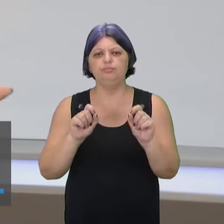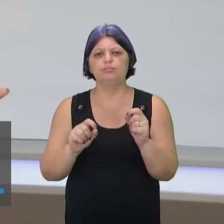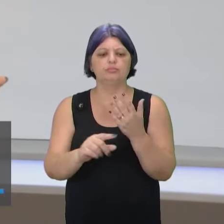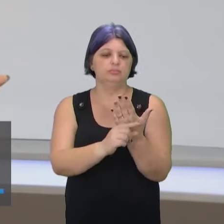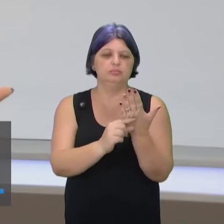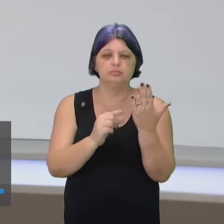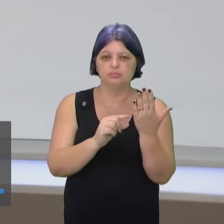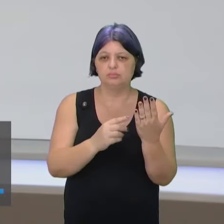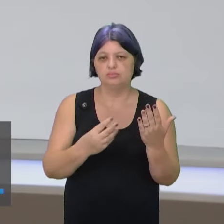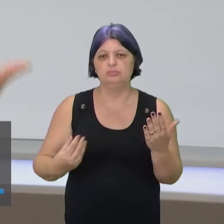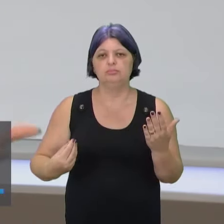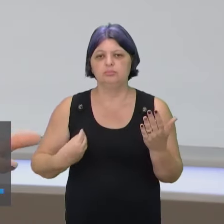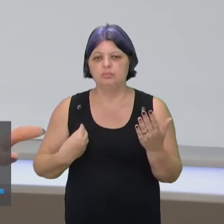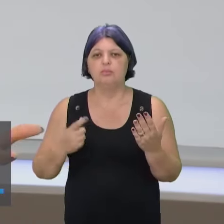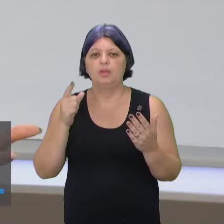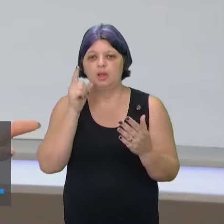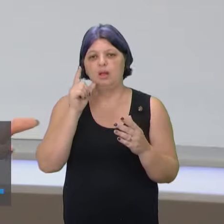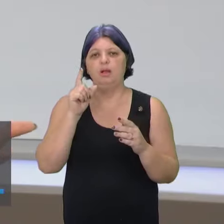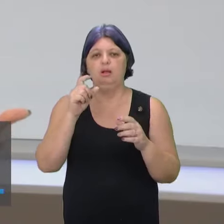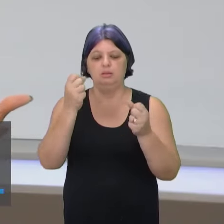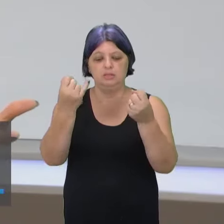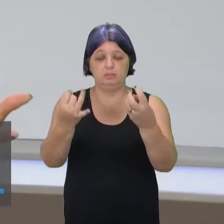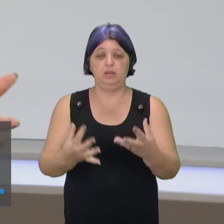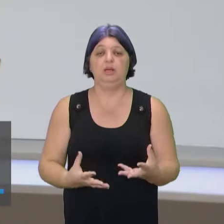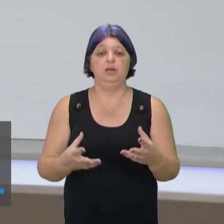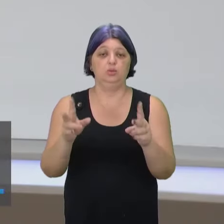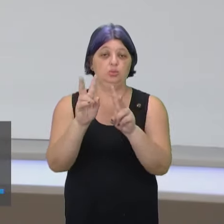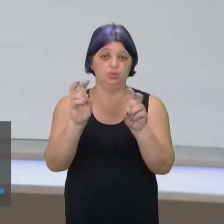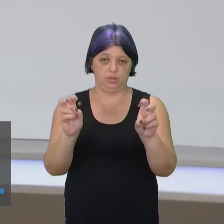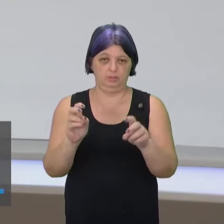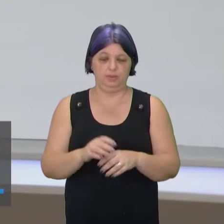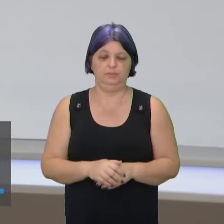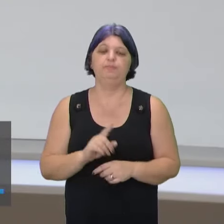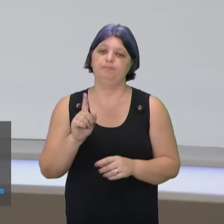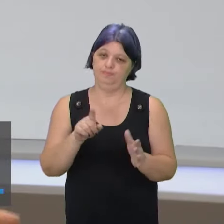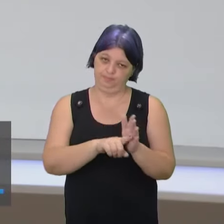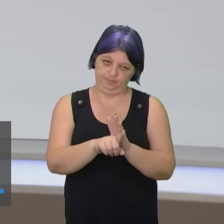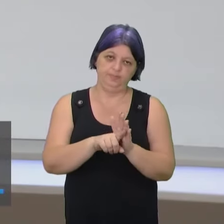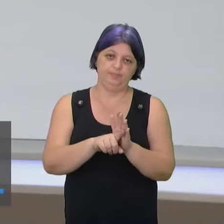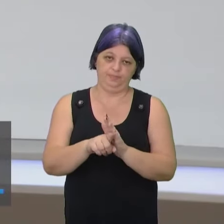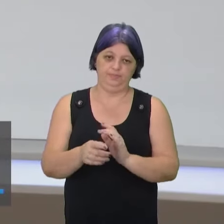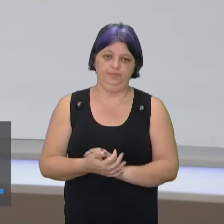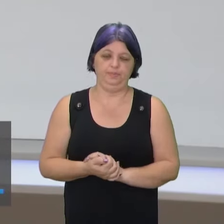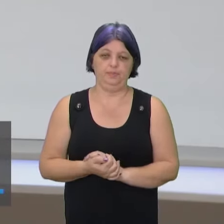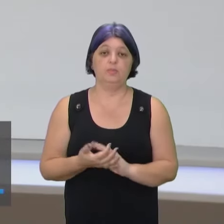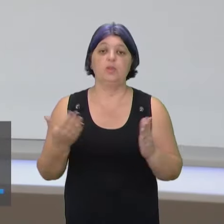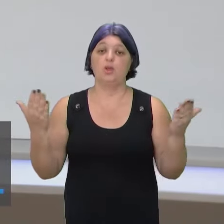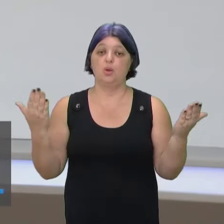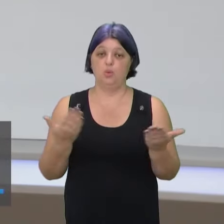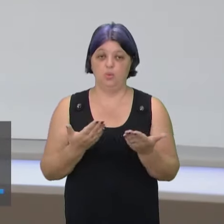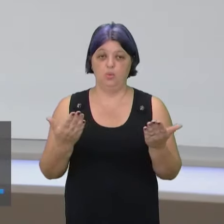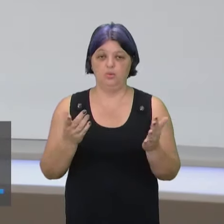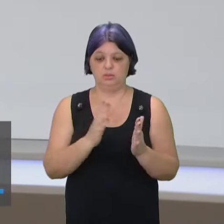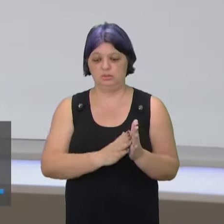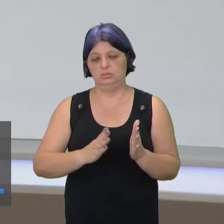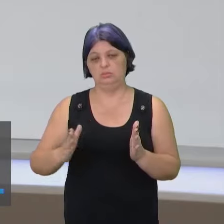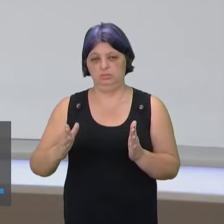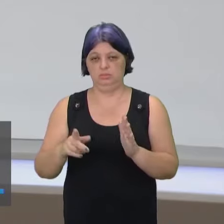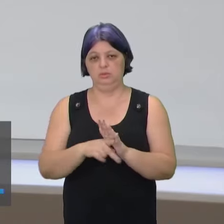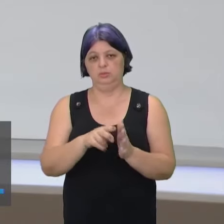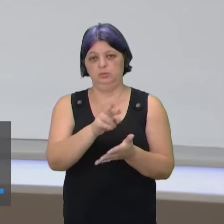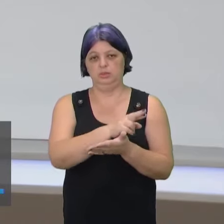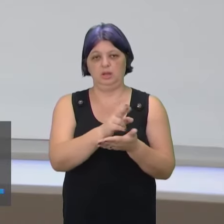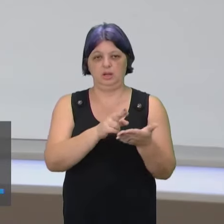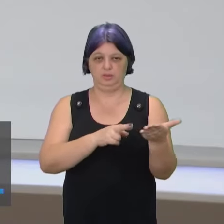bibliografia existente tem falando sobre o sismógrafo, tá certo? Então, uma pesquisa aí. E hoje a gente está falando desta parte do seu